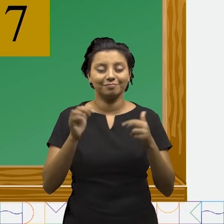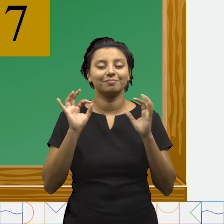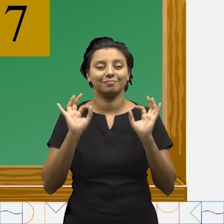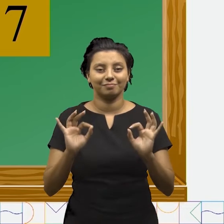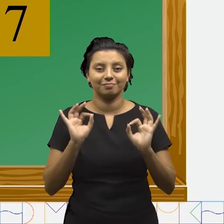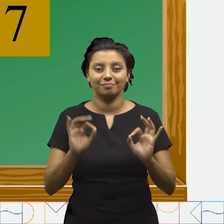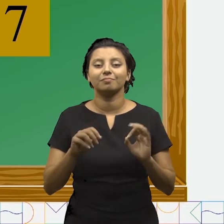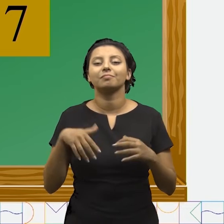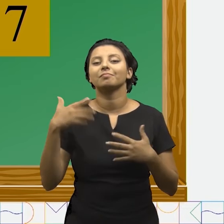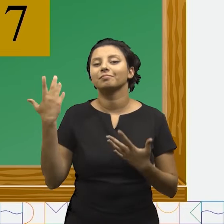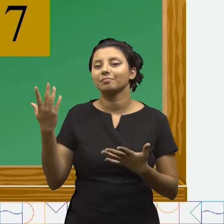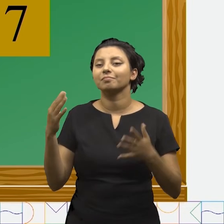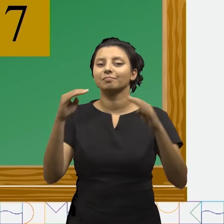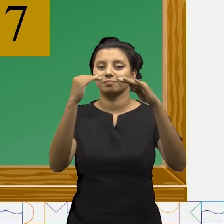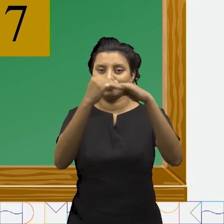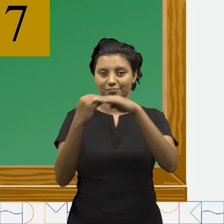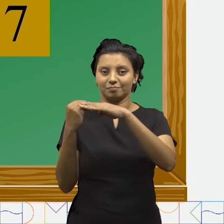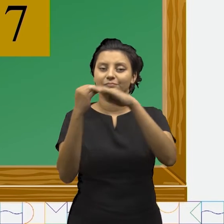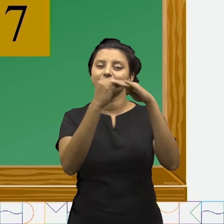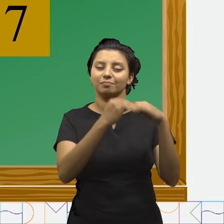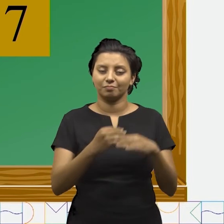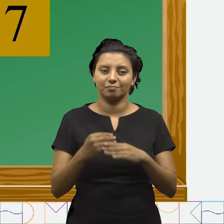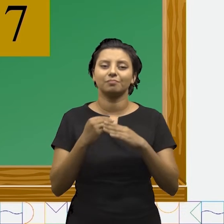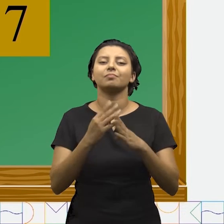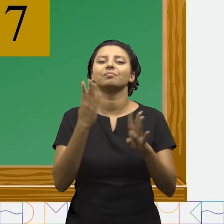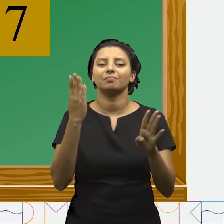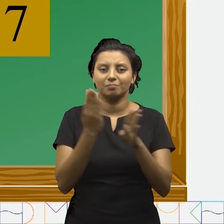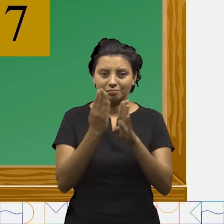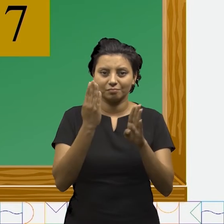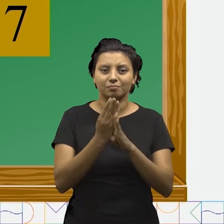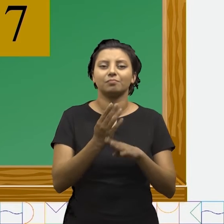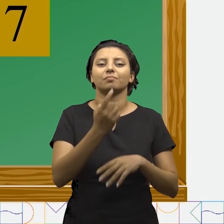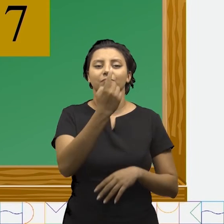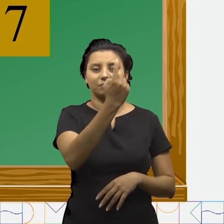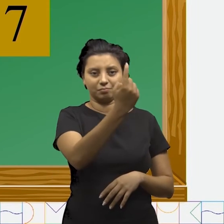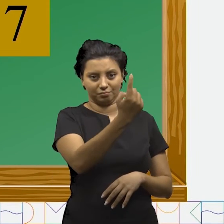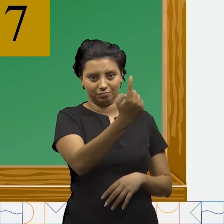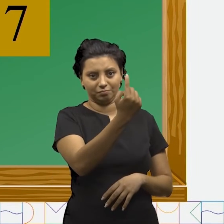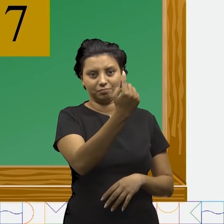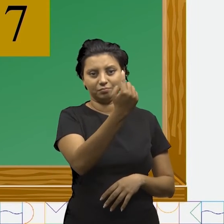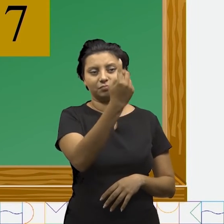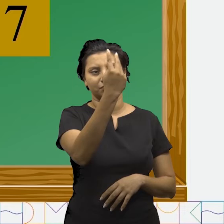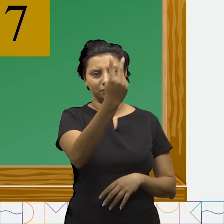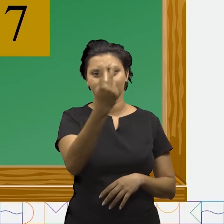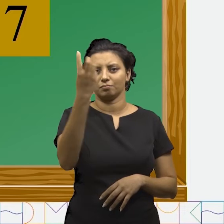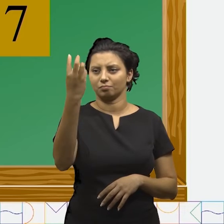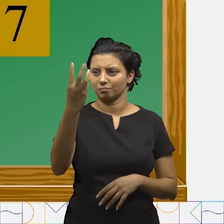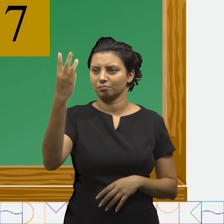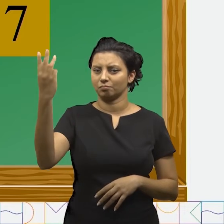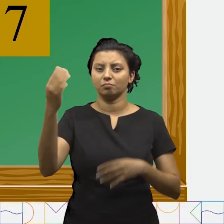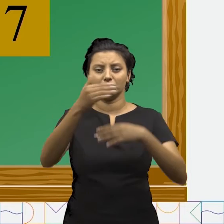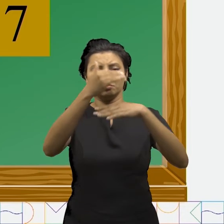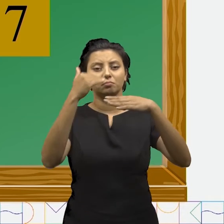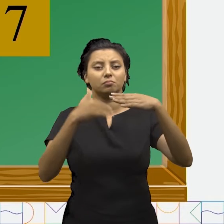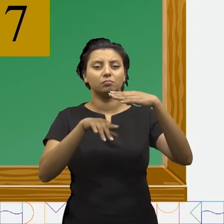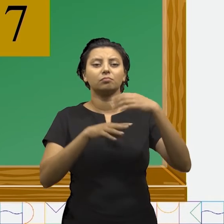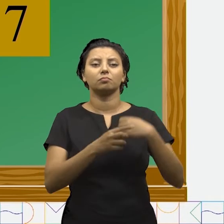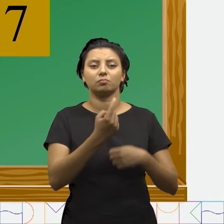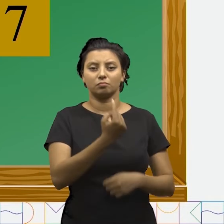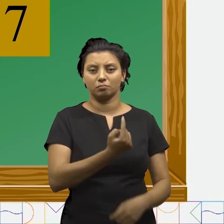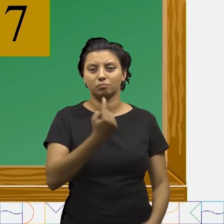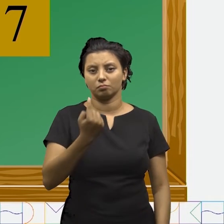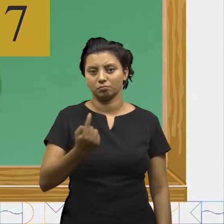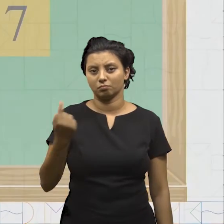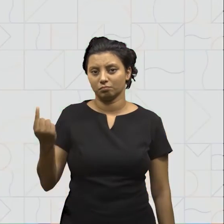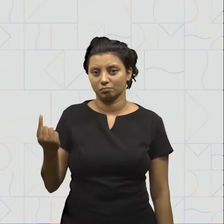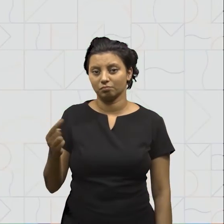mesmo! Assim, o padrão estabelecido é da primeira linha, que é 2, e o da segunda linha